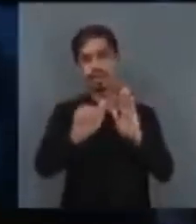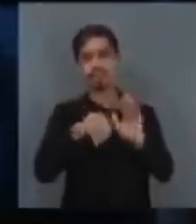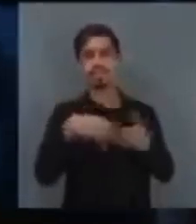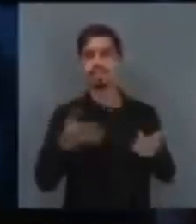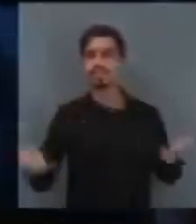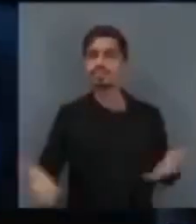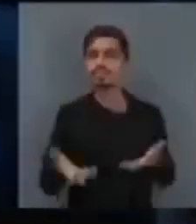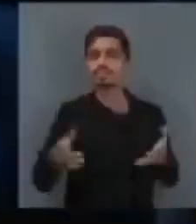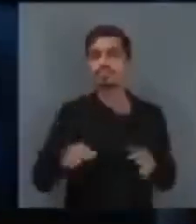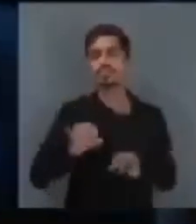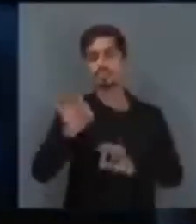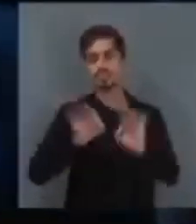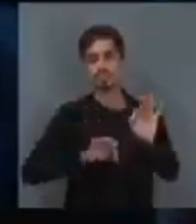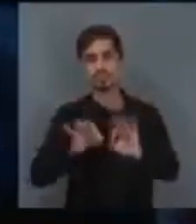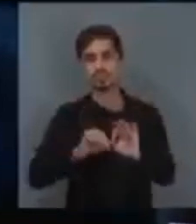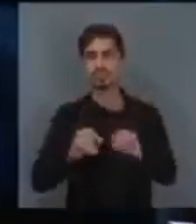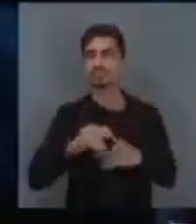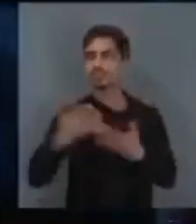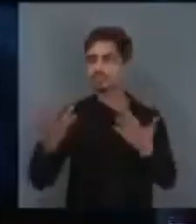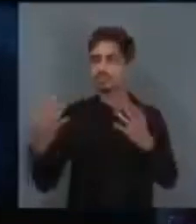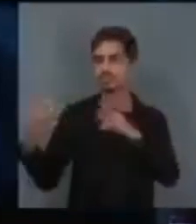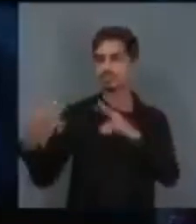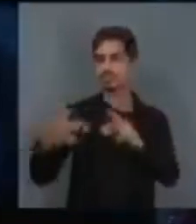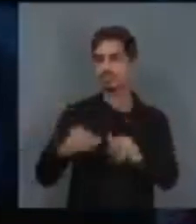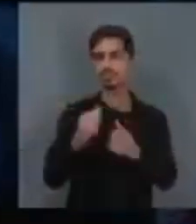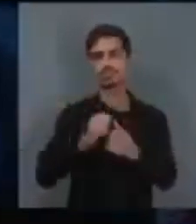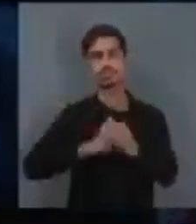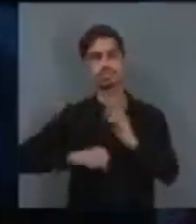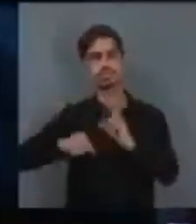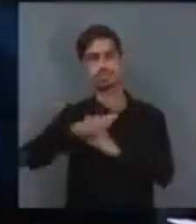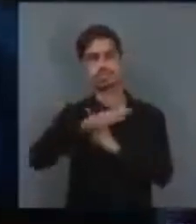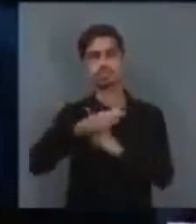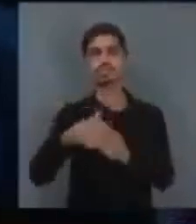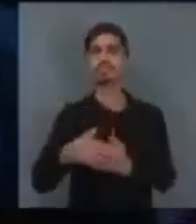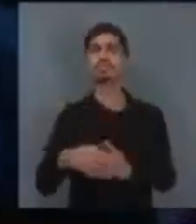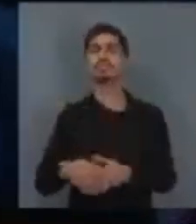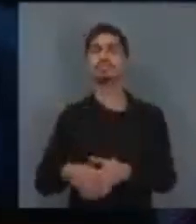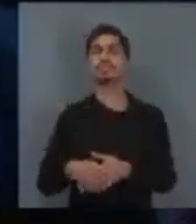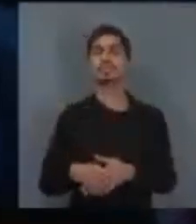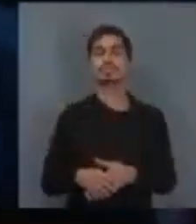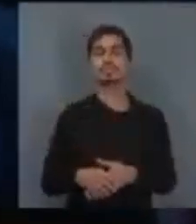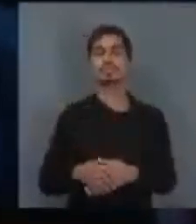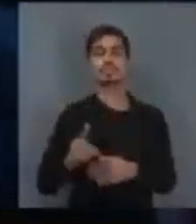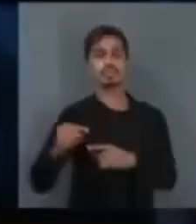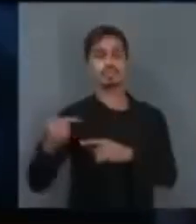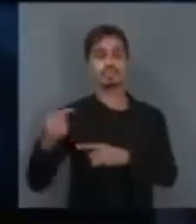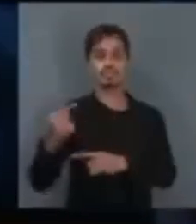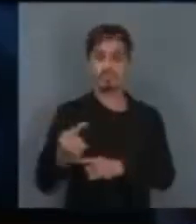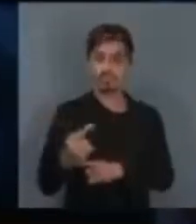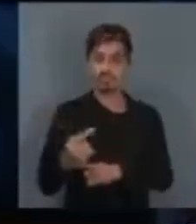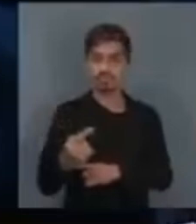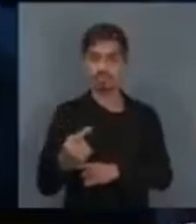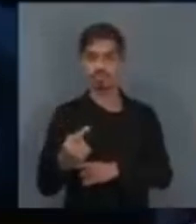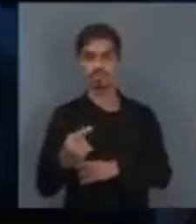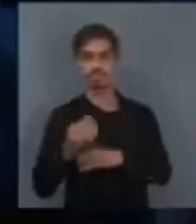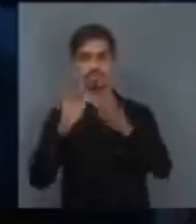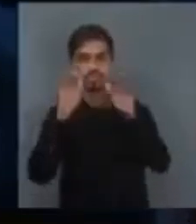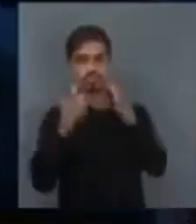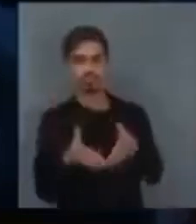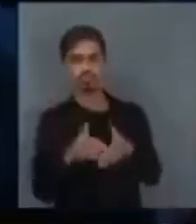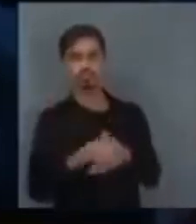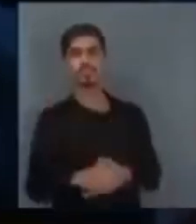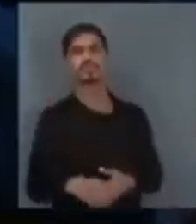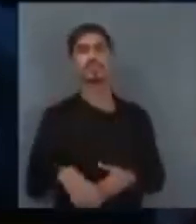a frente das entidades sociais não governamentais, que se tornou posteriormente o Fórum dos Direitos